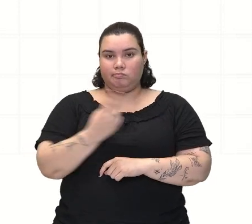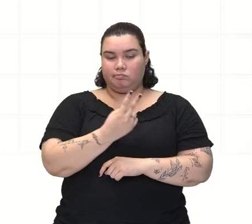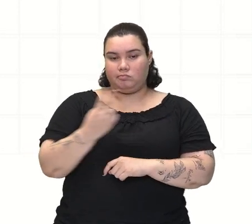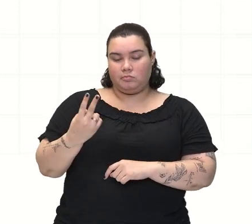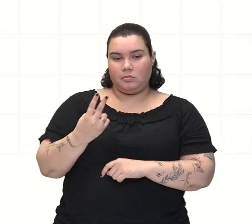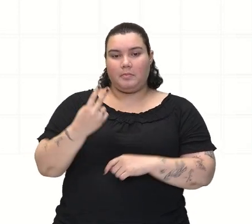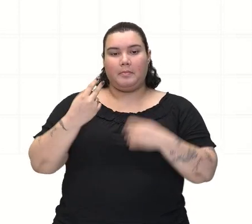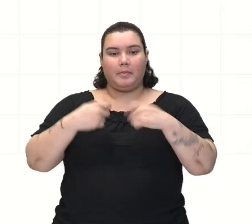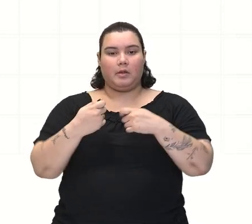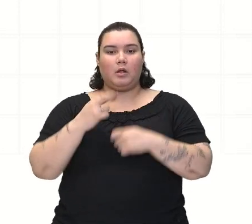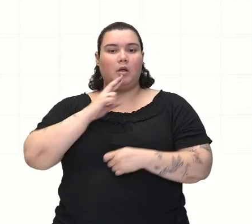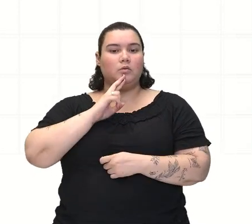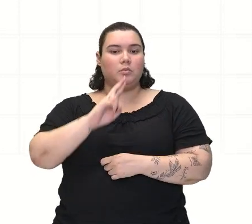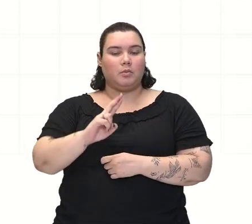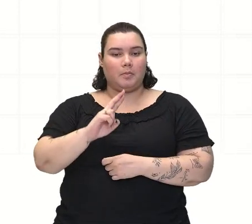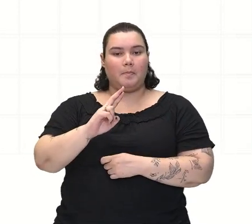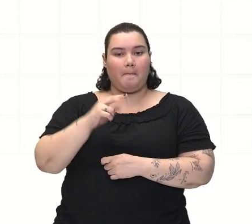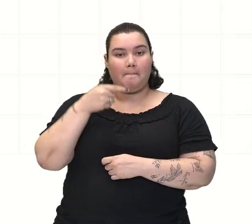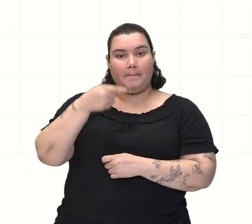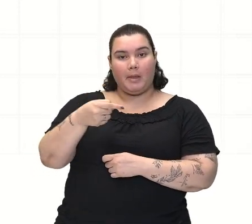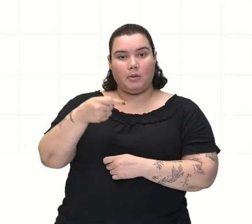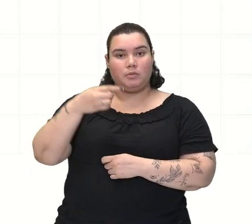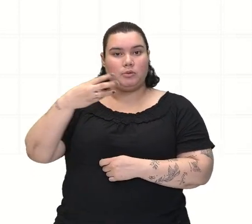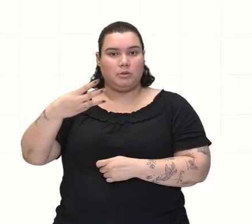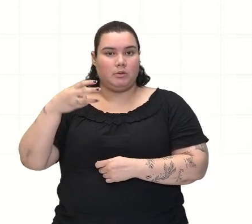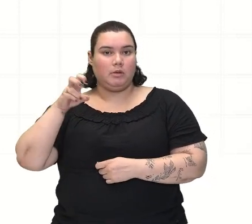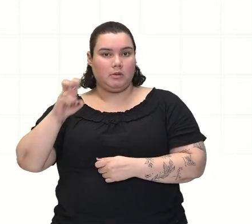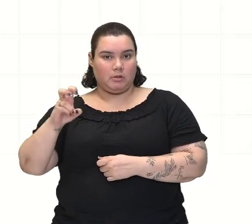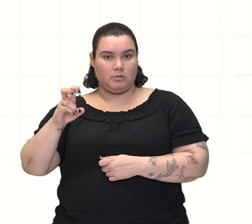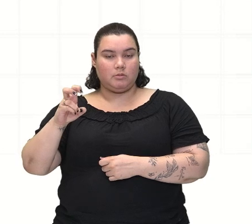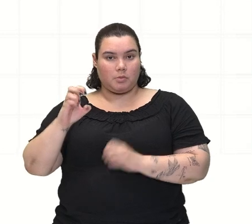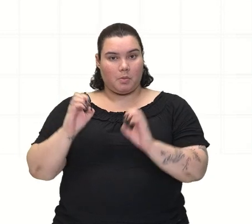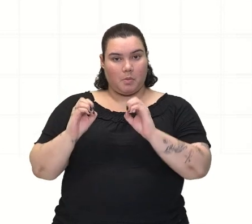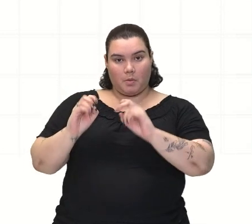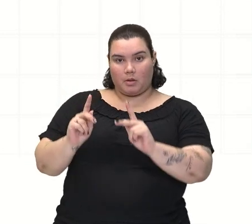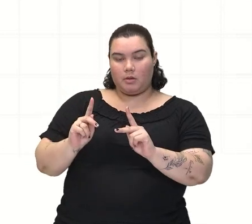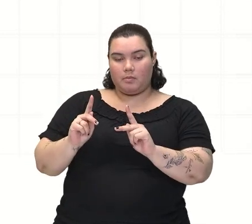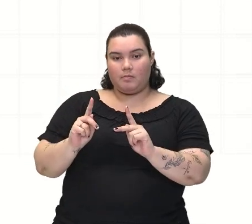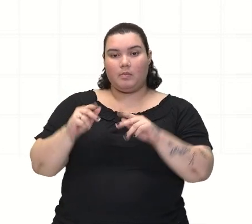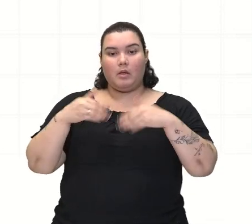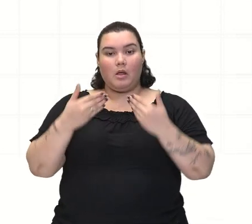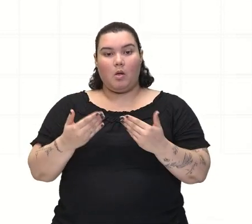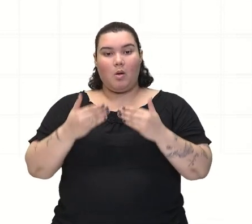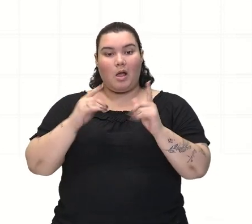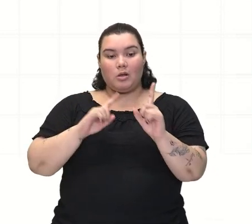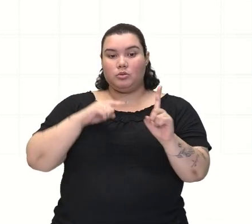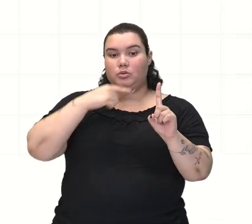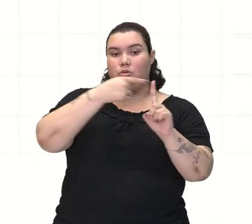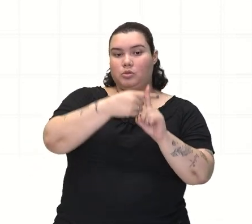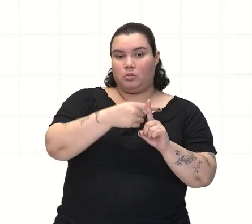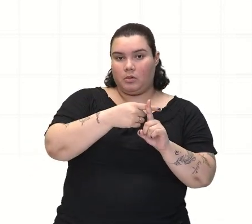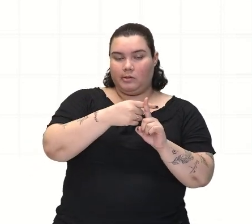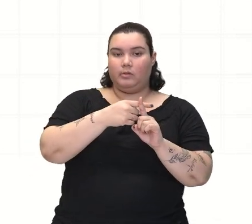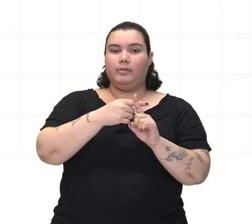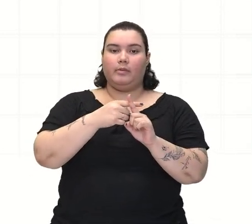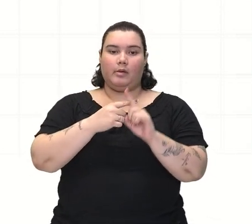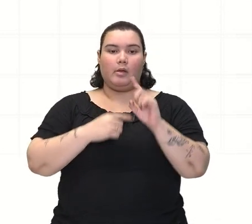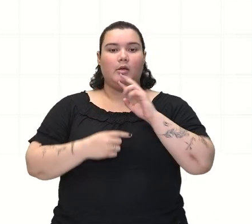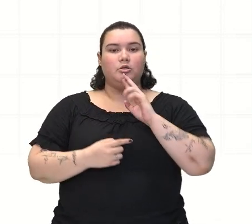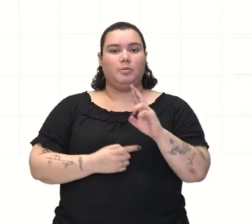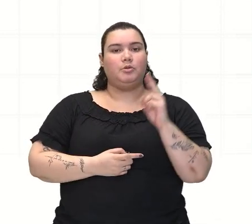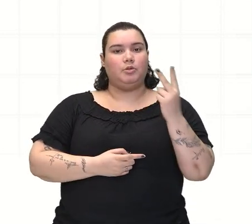seja igual a menos 35, beleza? E que a soma seja igual